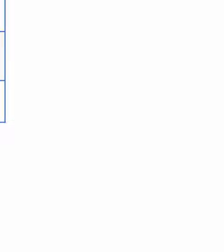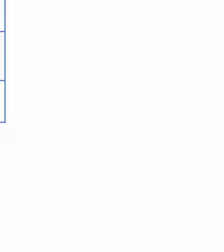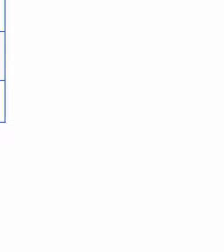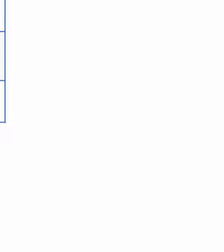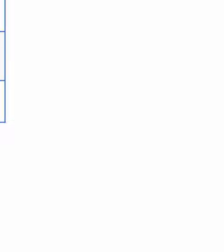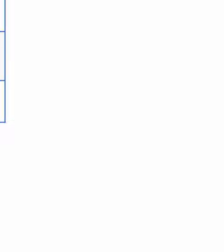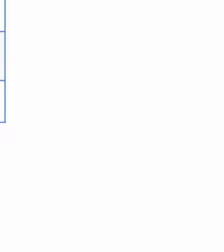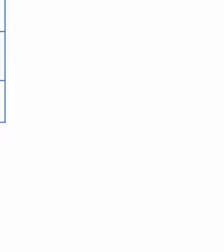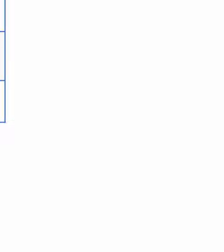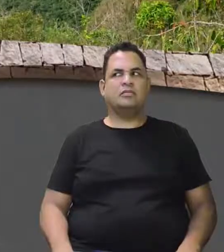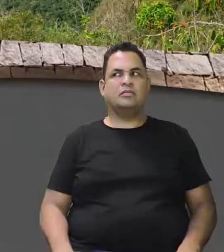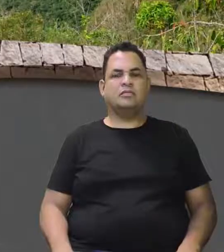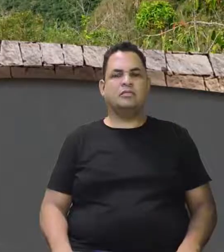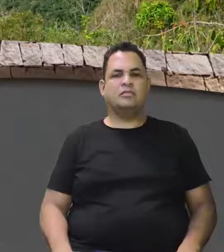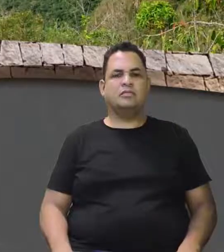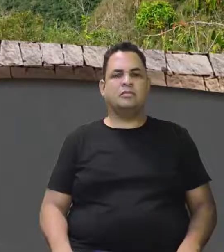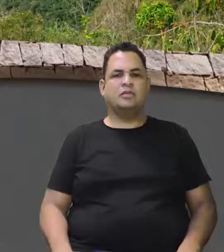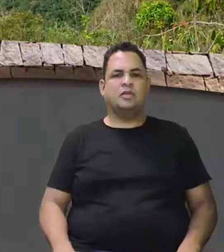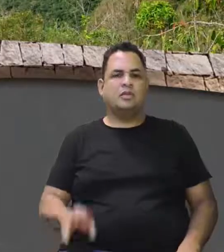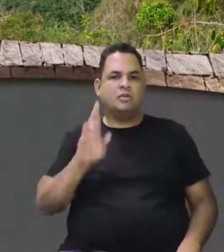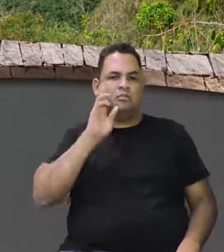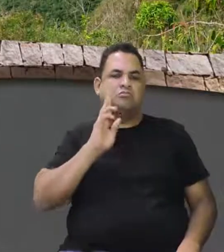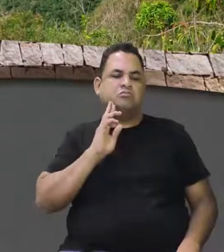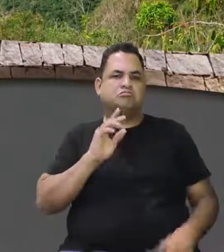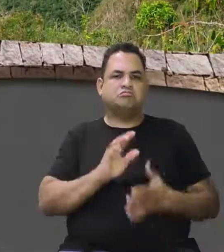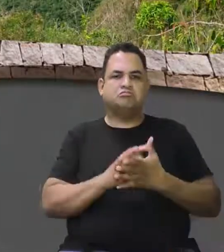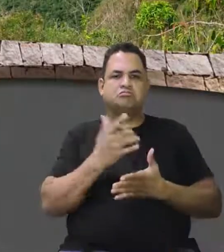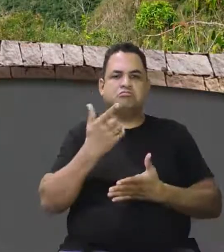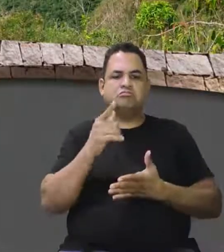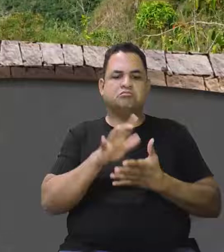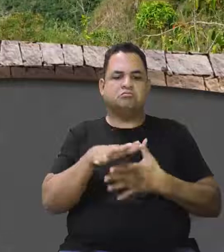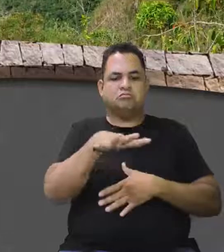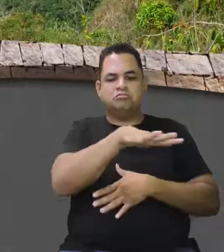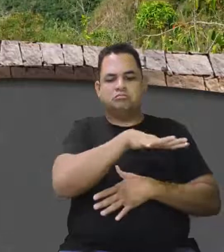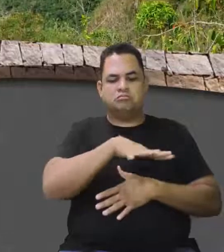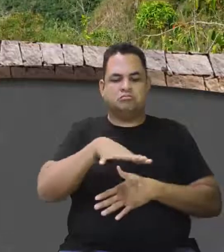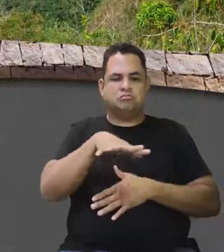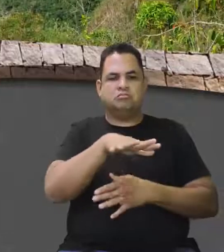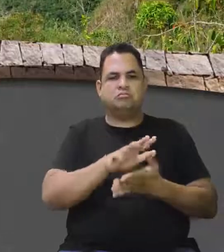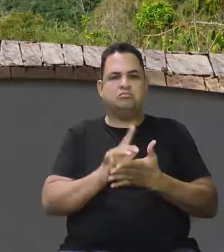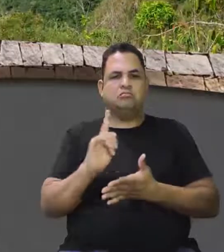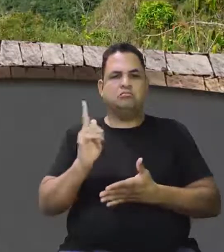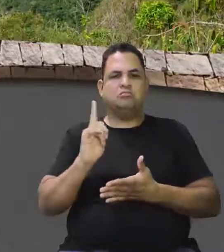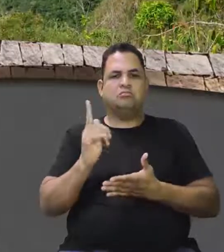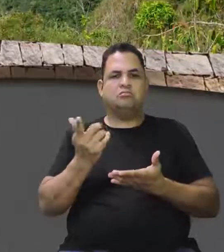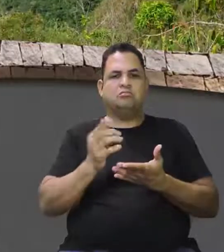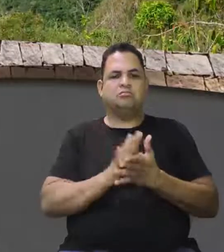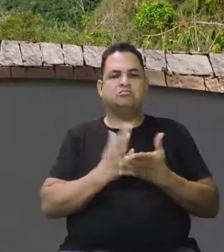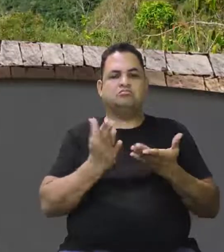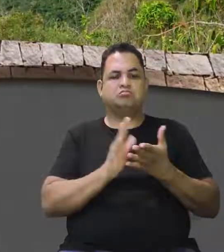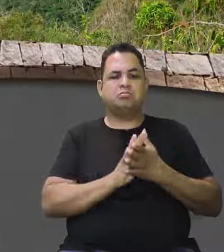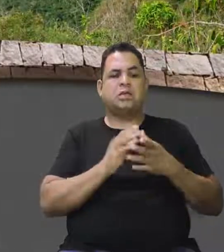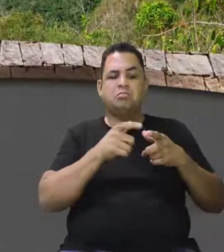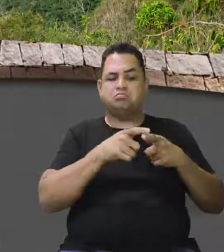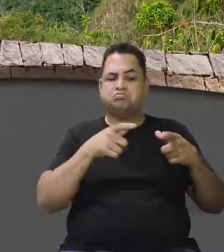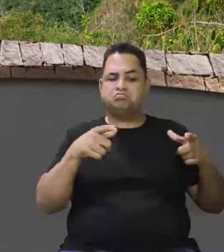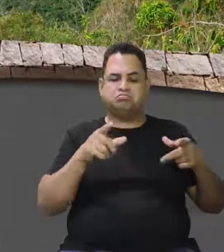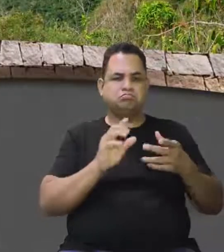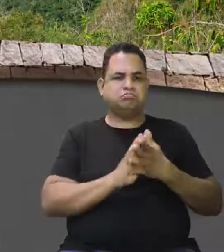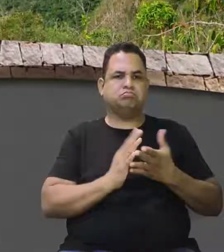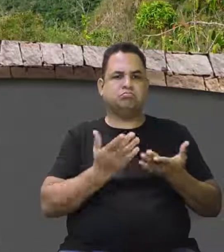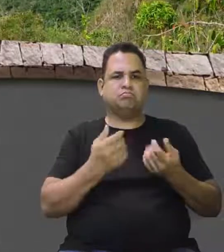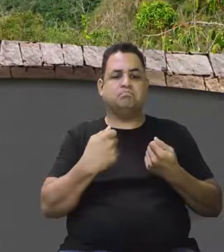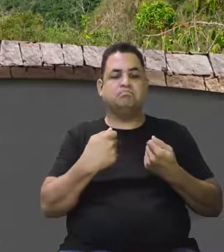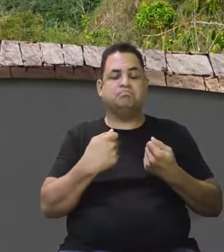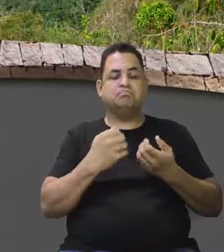você tem que entender o seguinte, que Rondônia não tem o seu espaço geográfico densamente povoado.